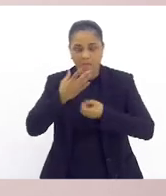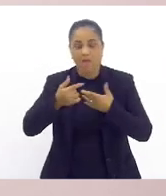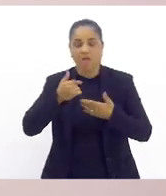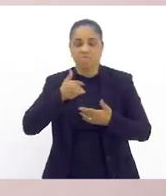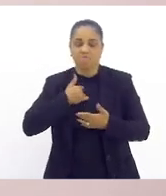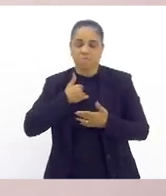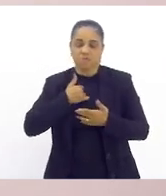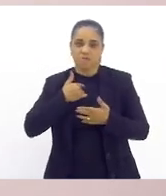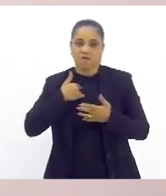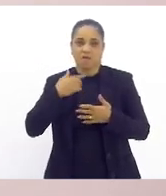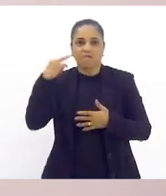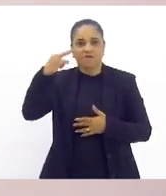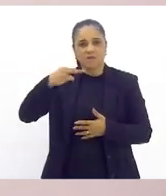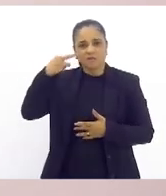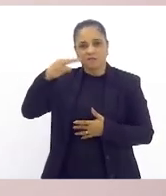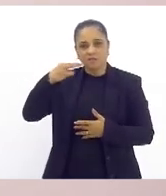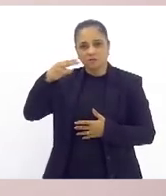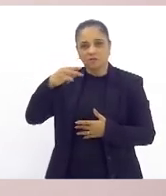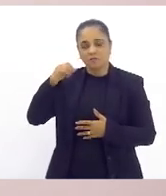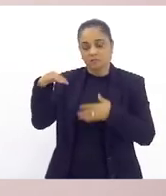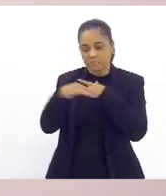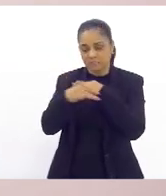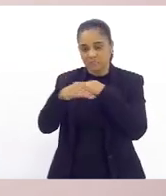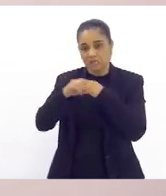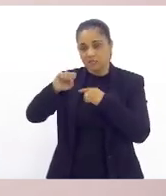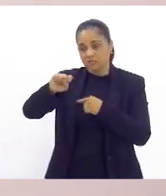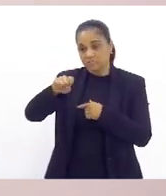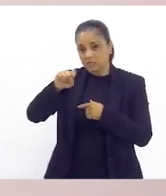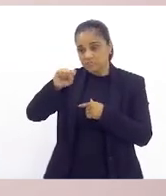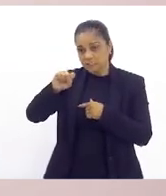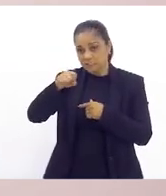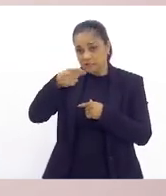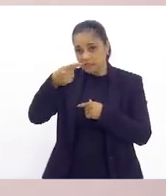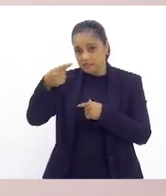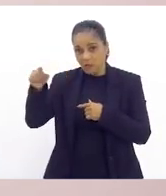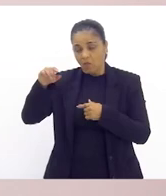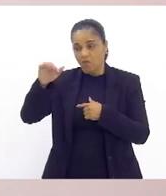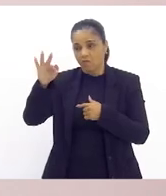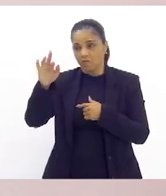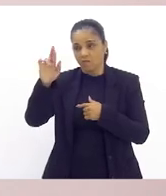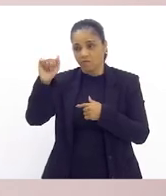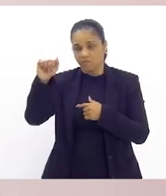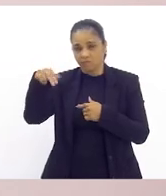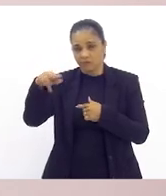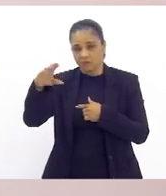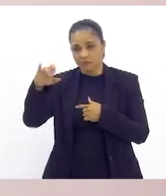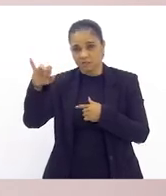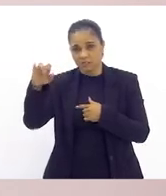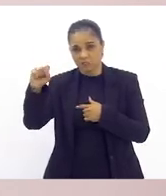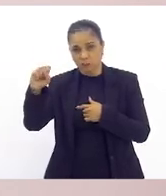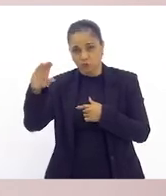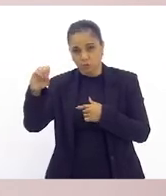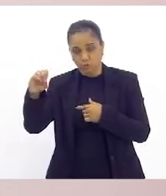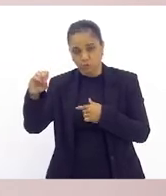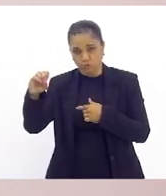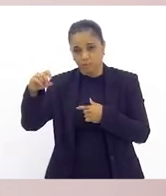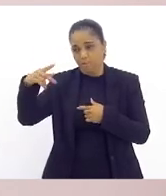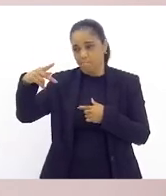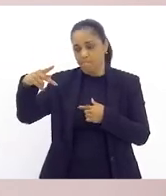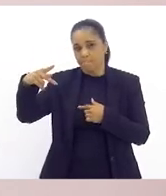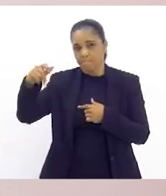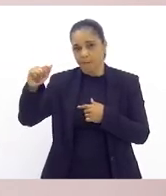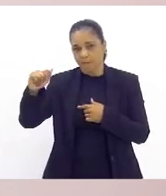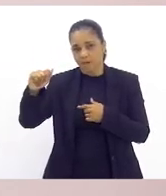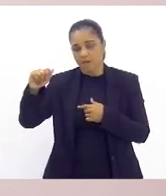eu como vereador da cidade de São Francisco de Itabapoana a última cidade do estado do rio lá da região norte vizinha